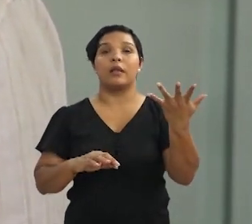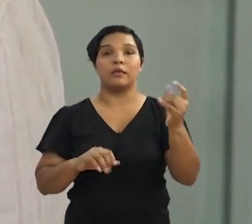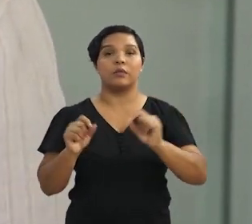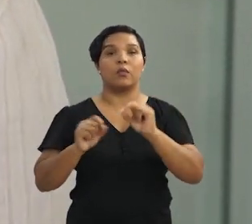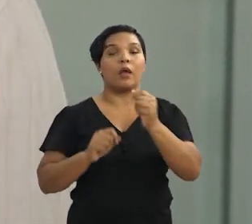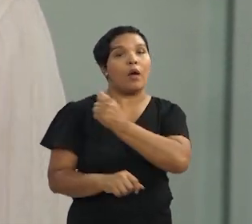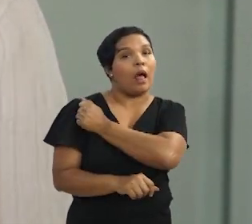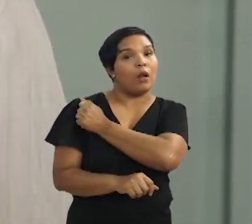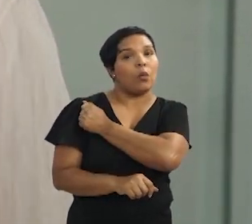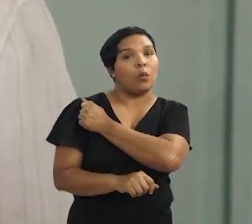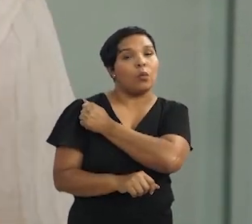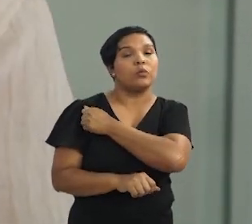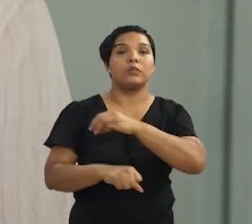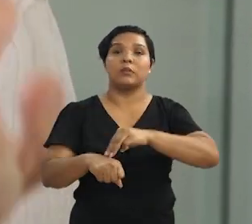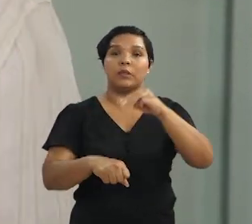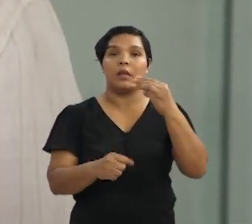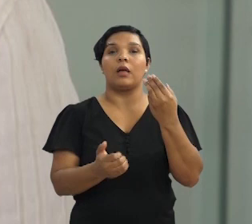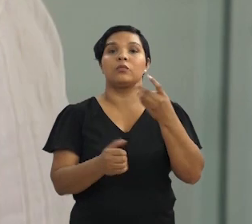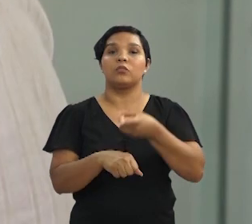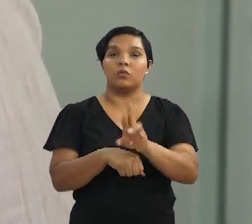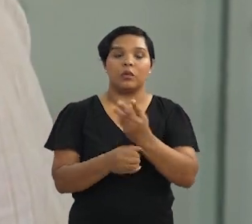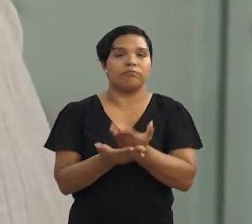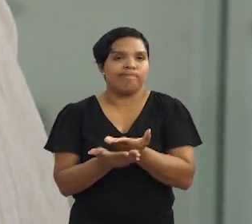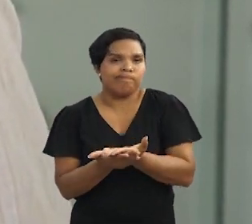eles acontecem em função dos alunos, nossos alunos de